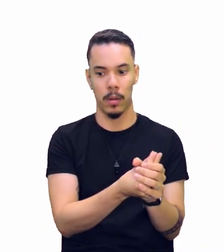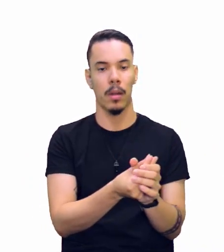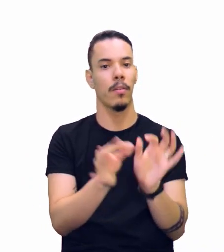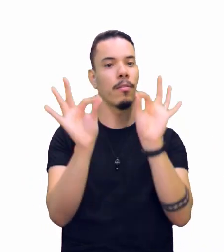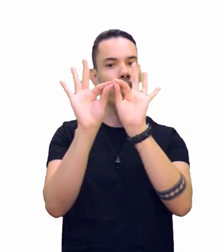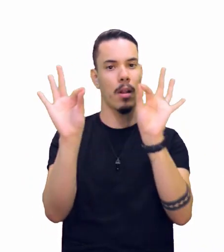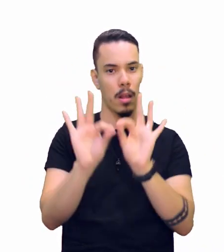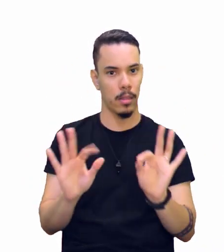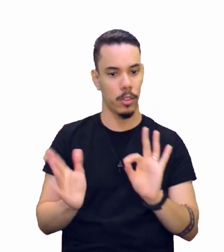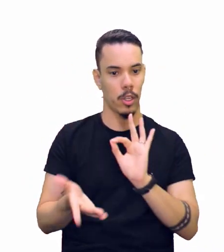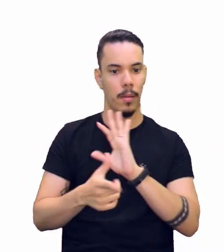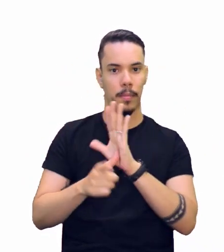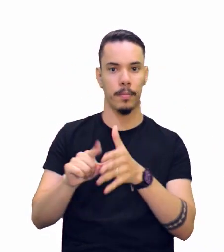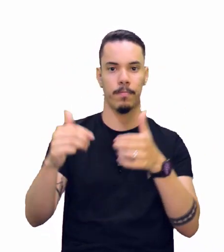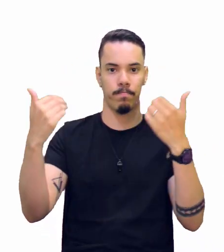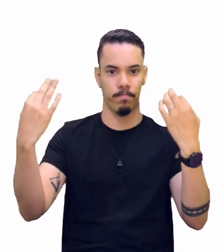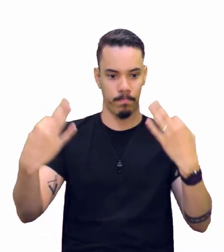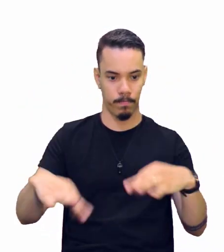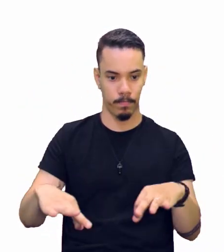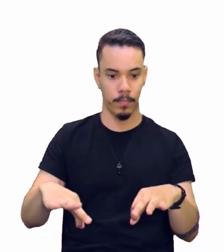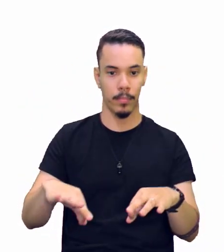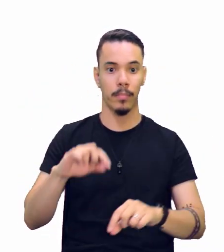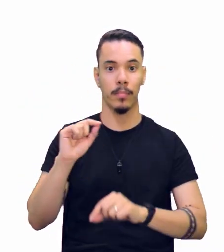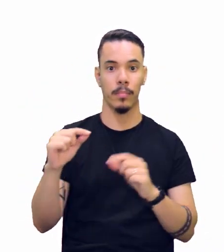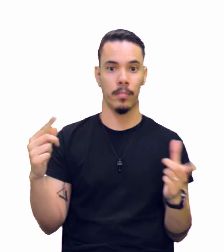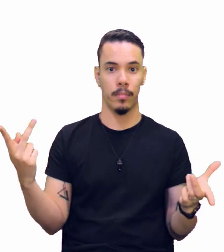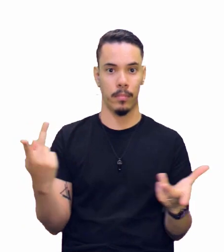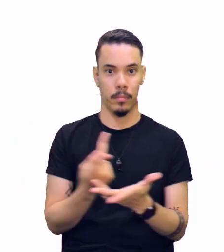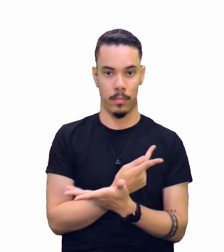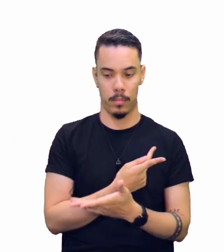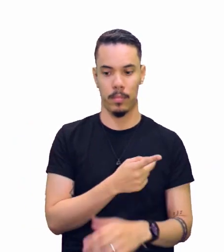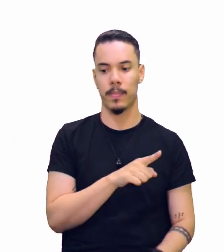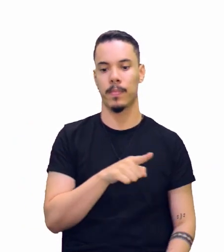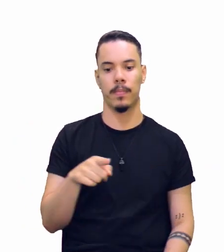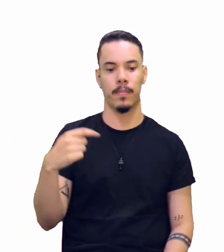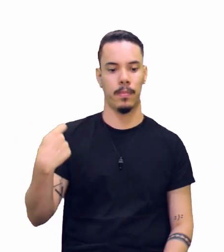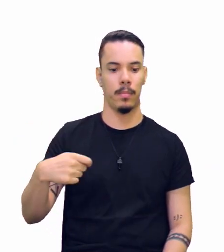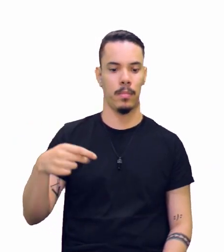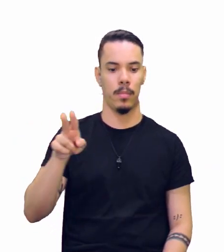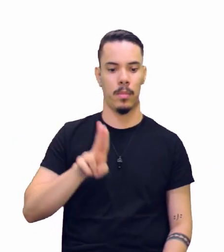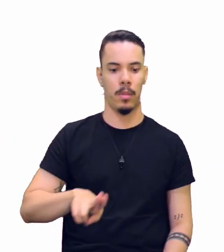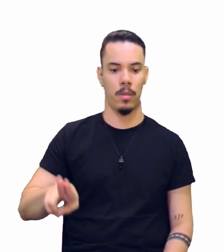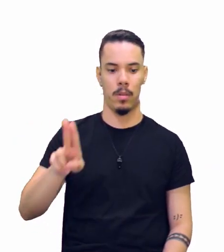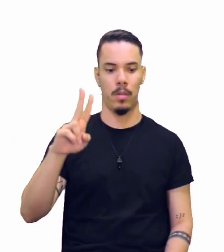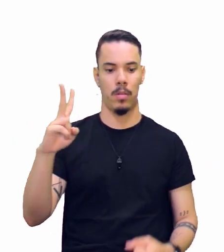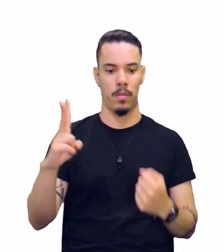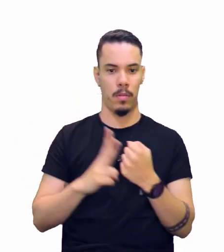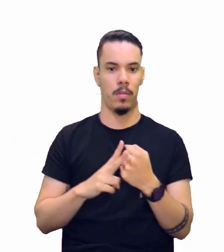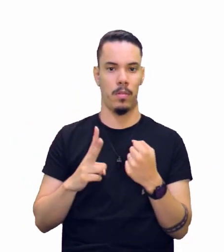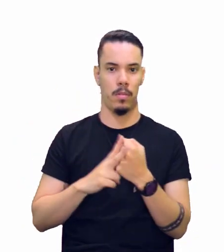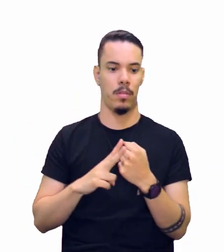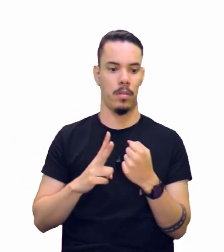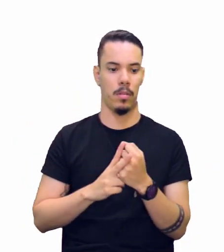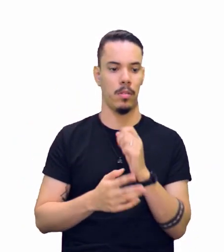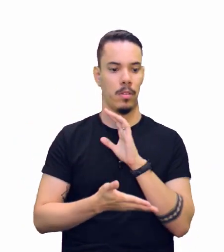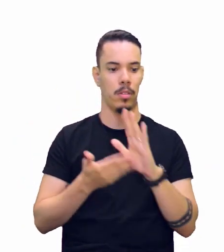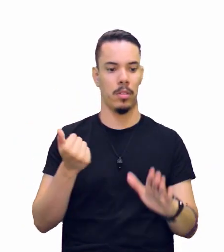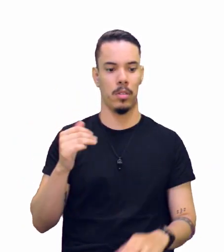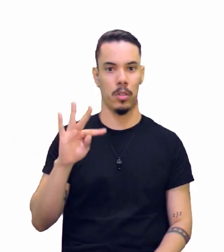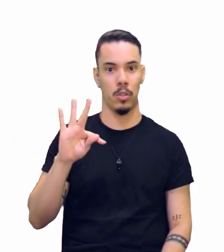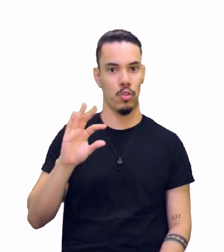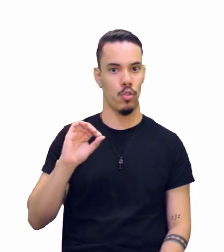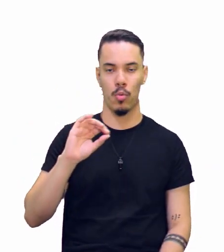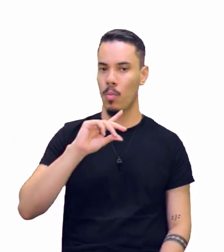frases afirmativas, o que acontece? Você só precisa usar um verbo na forma base sem o to, ou seja, o